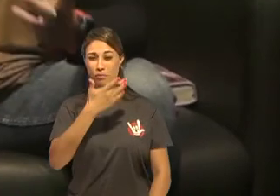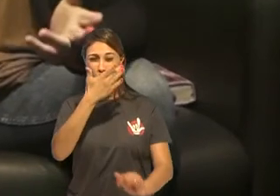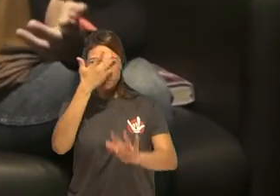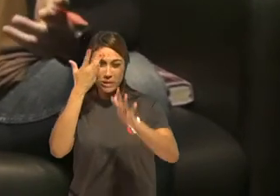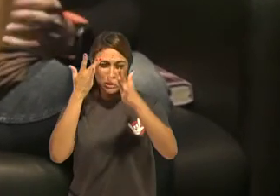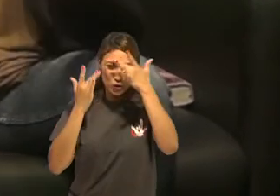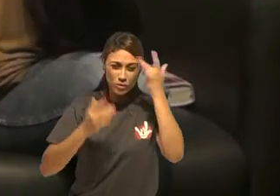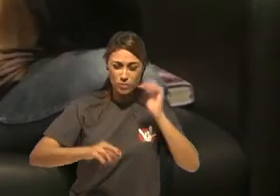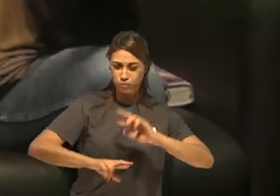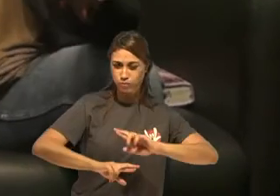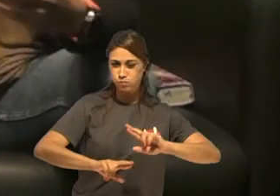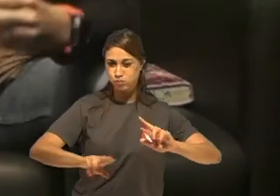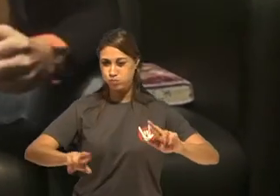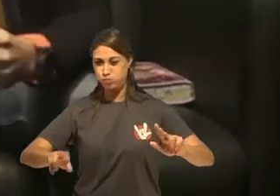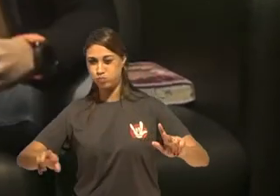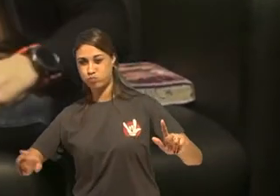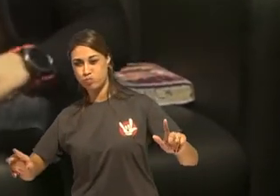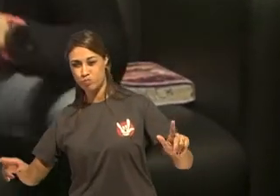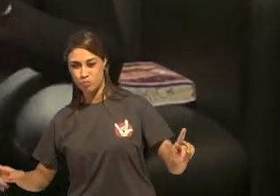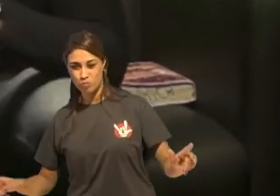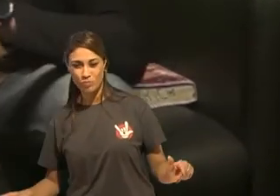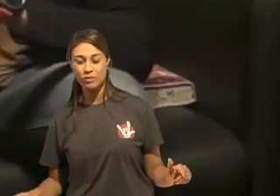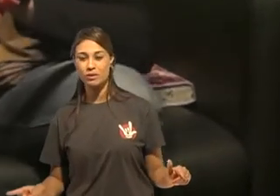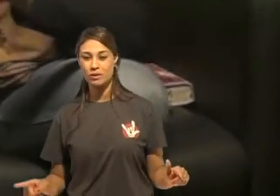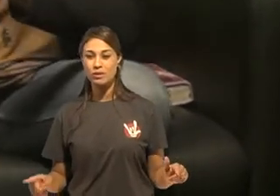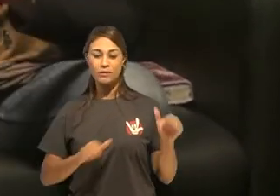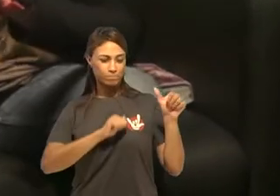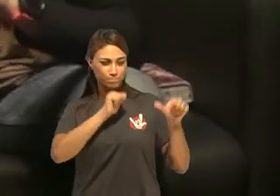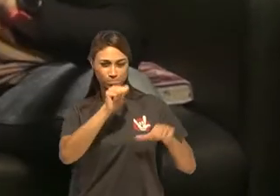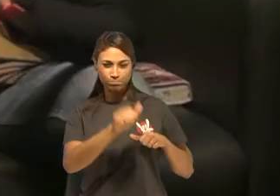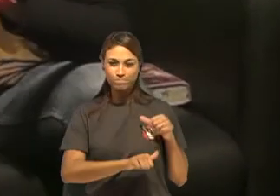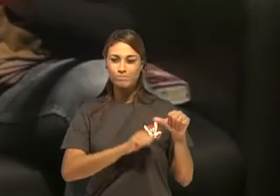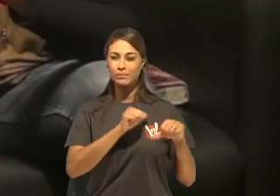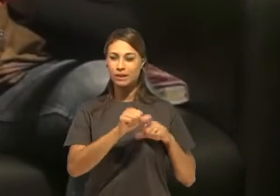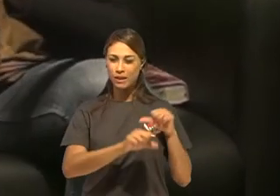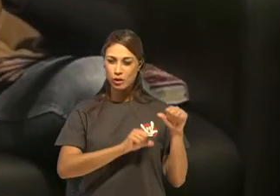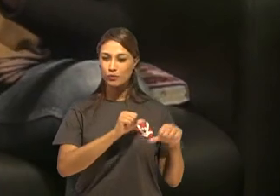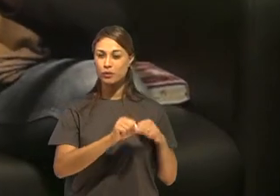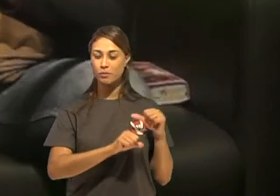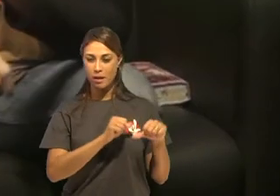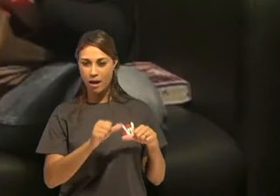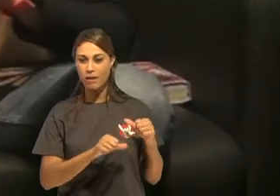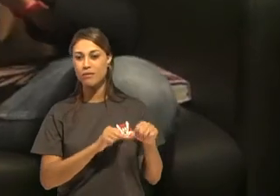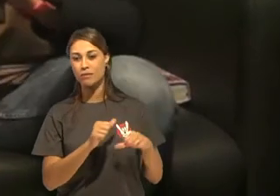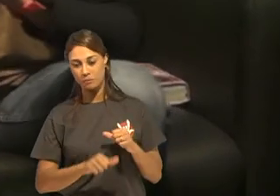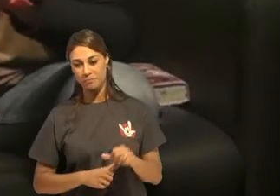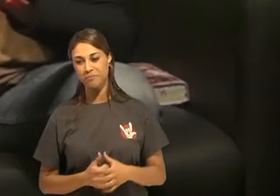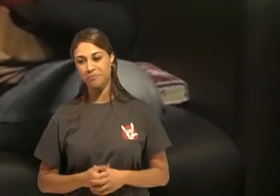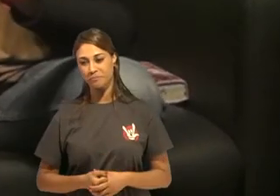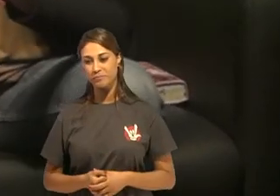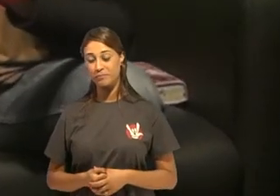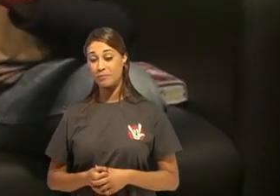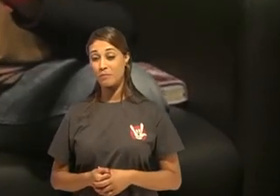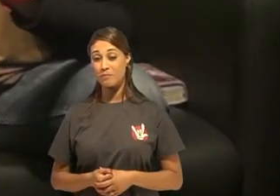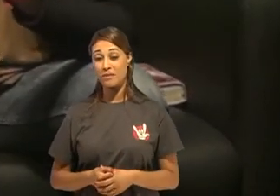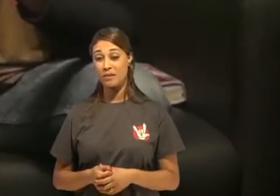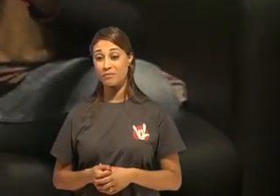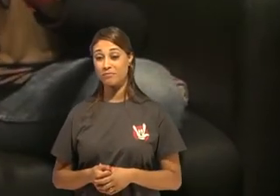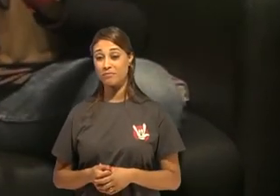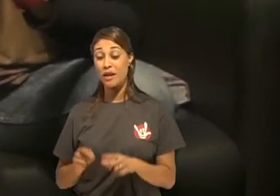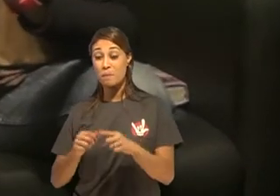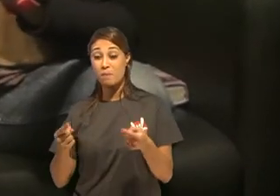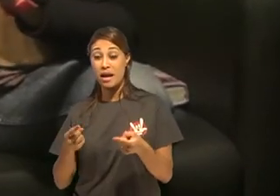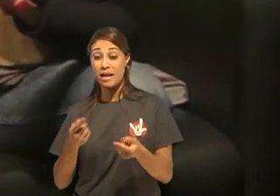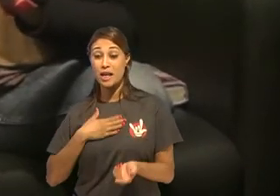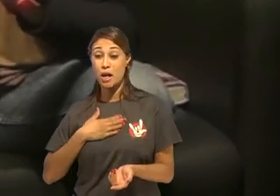transformado. Menos o meu cunhado. Meu cunhado foi transformado depois. Levou alguns anos ainda, mas hoje ele já foi transformado. Hoje ele está aqui na equipe